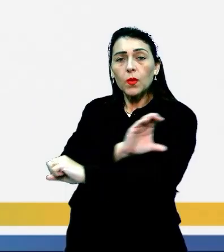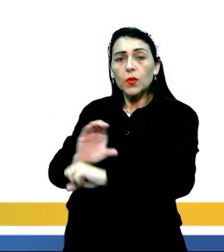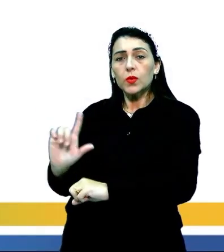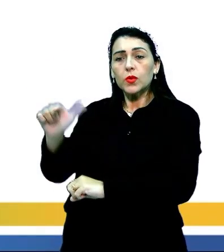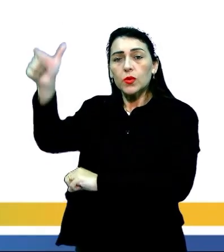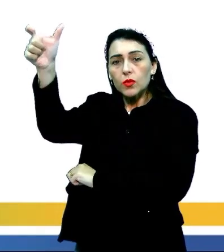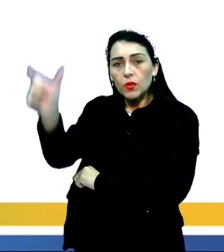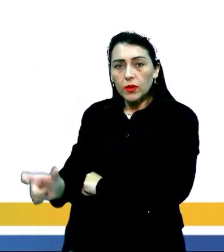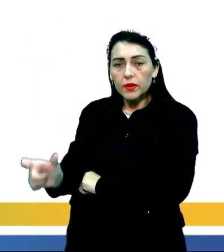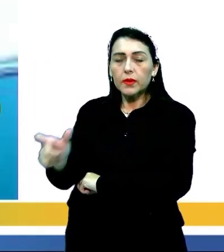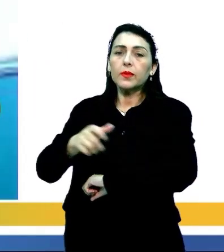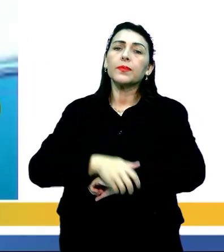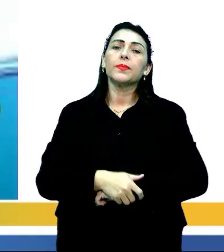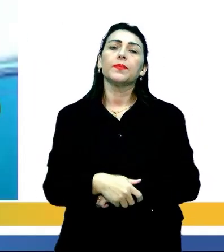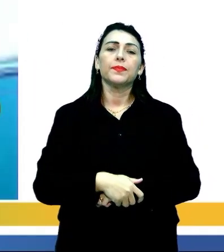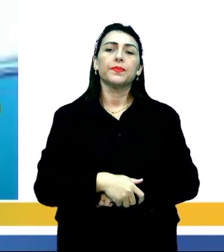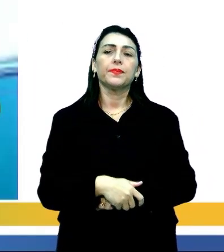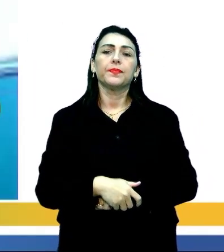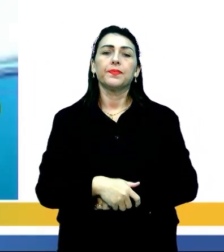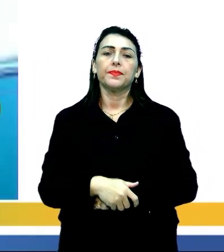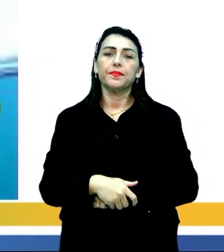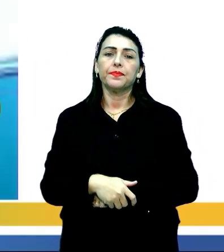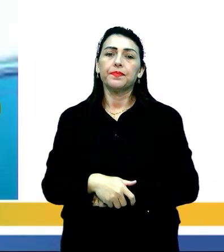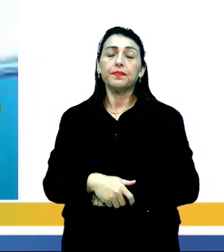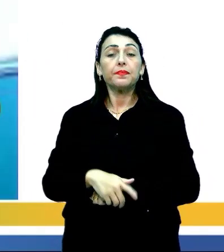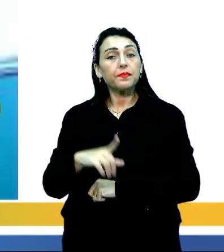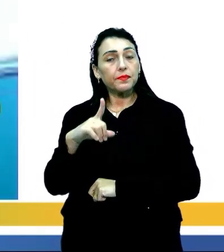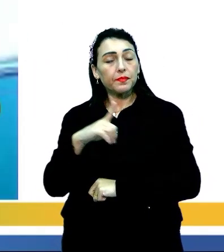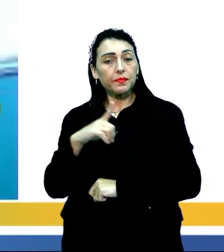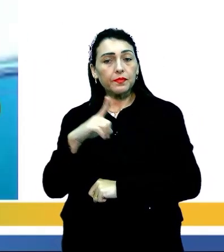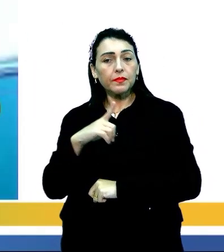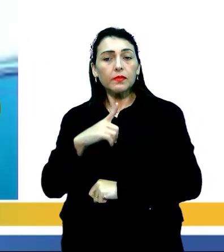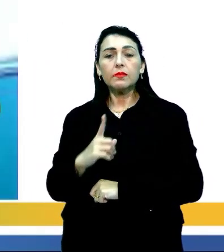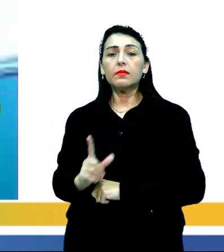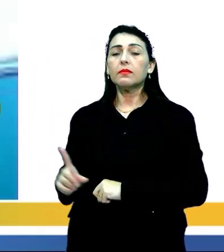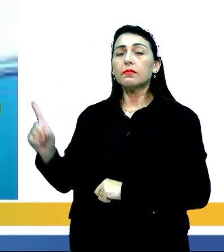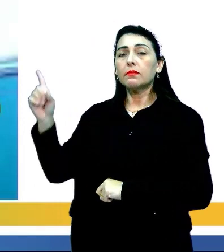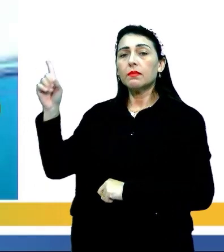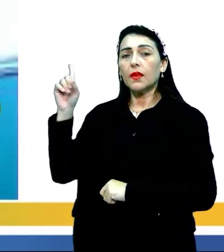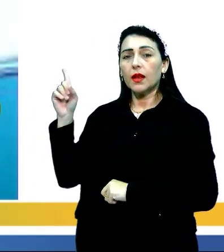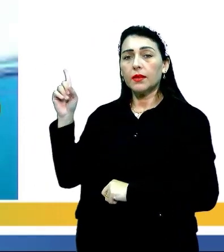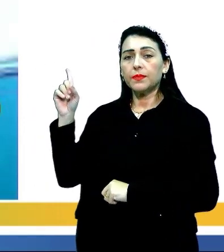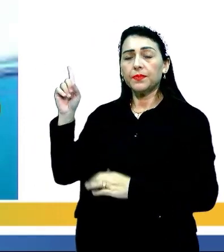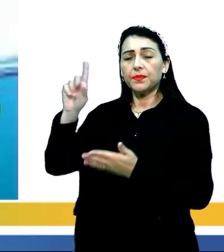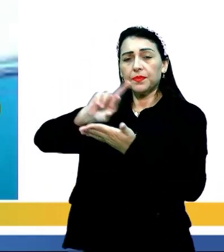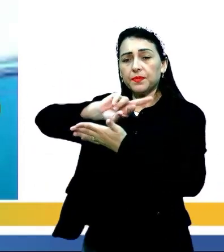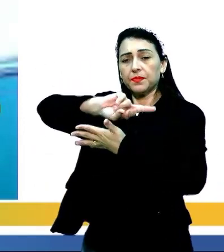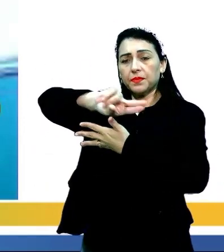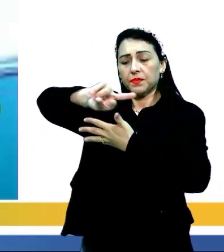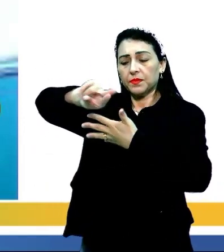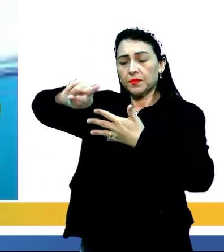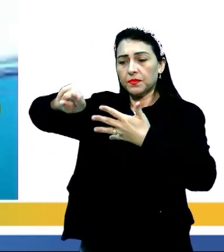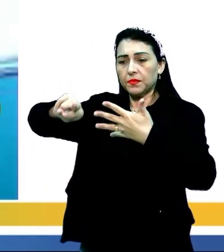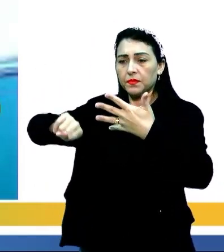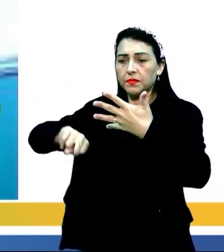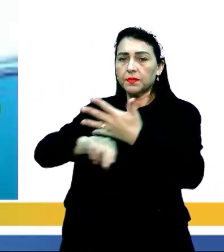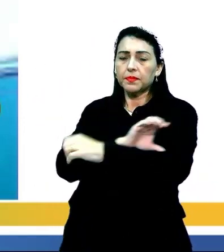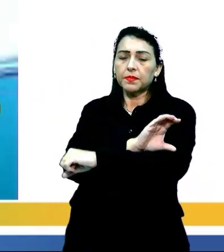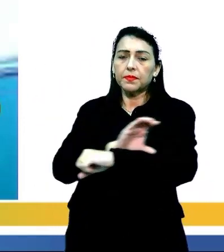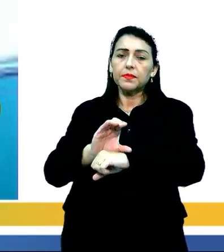cultura do outro galera então nós temos né as diversas diversidade cultural